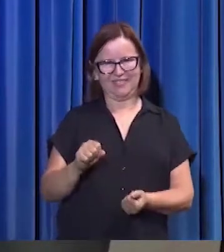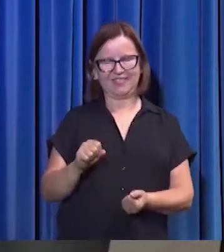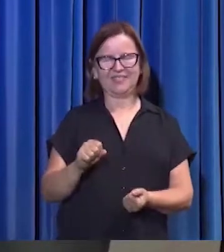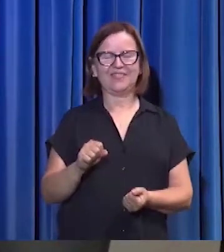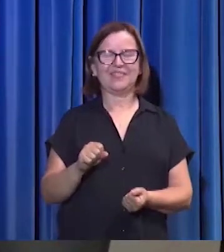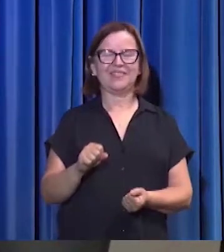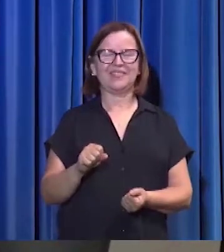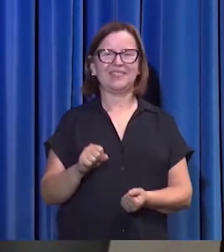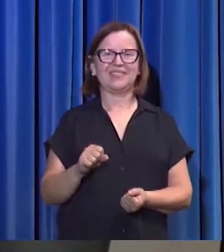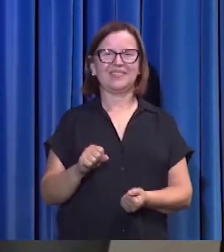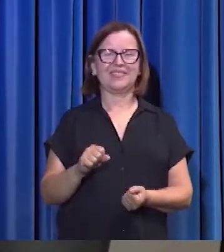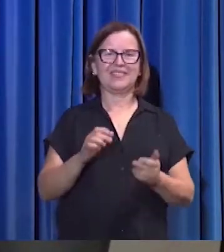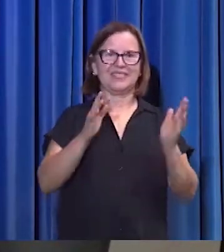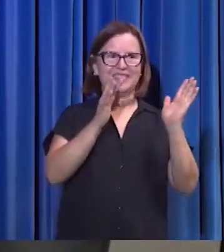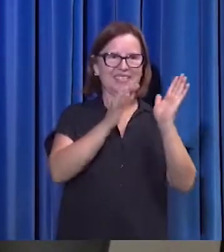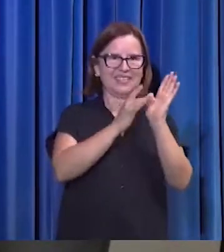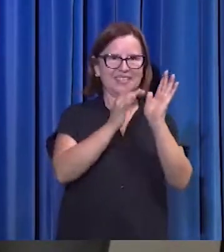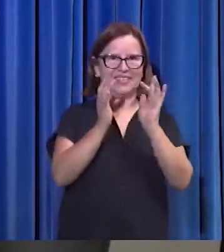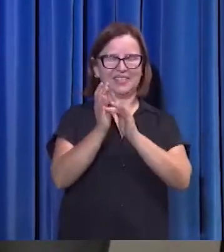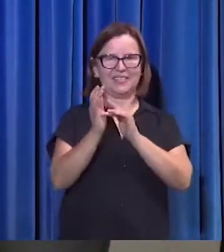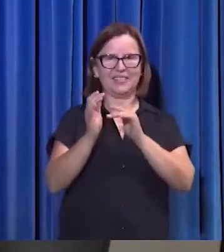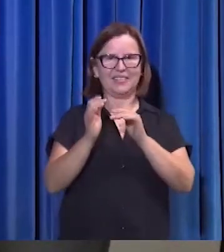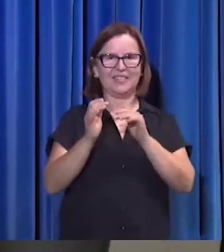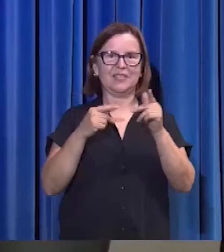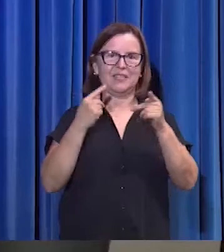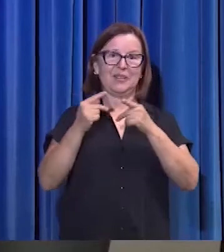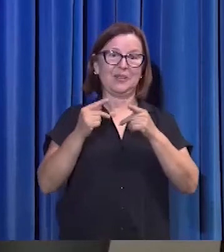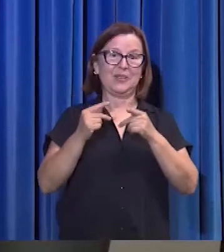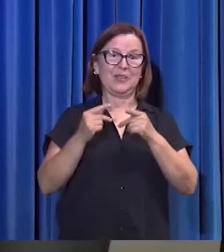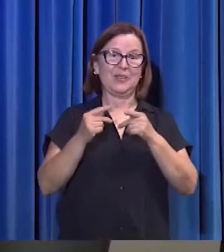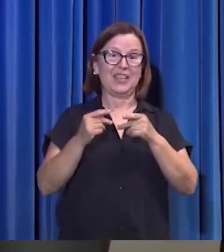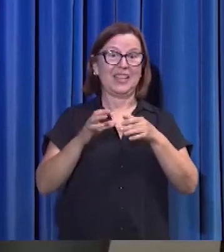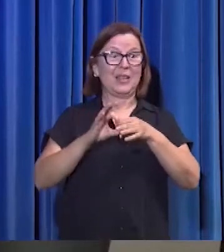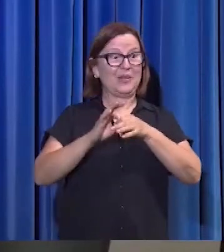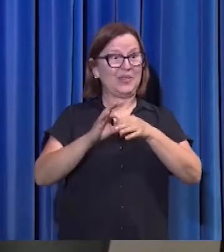Mas ele disse: deixo-vos a paz.